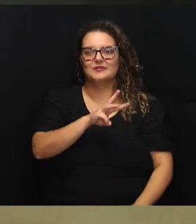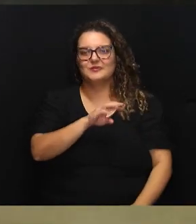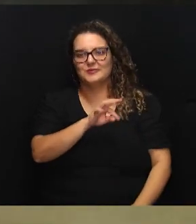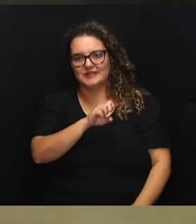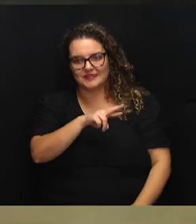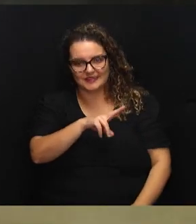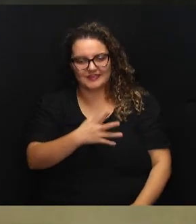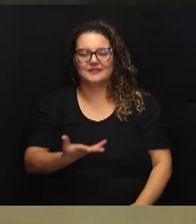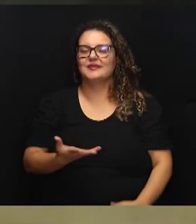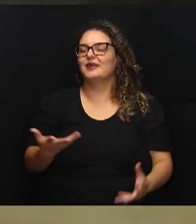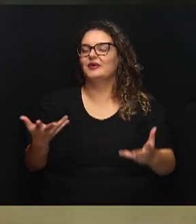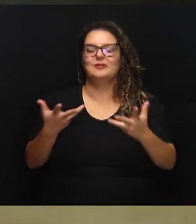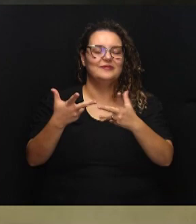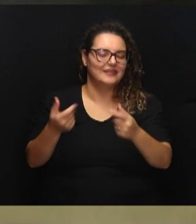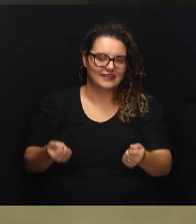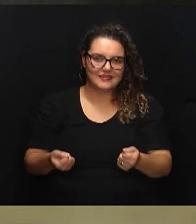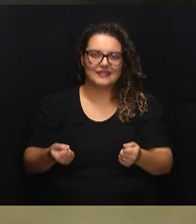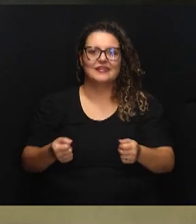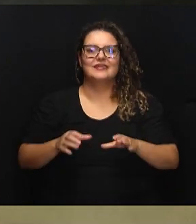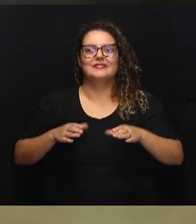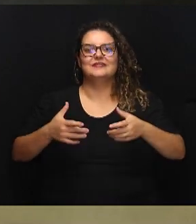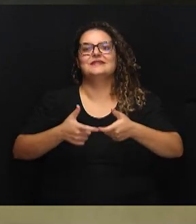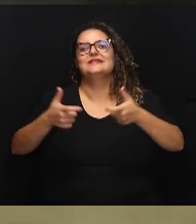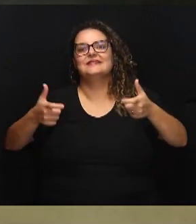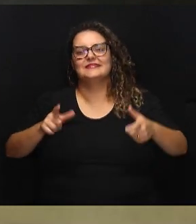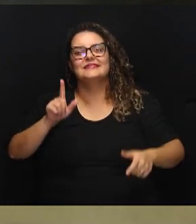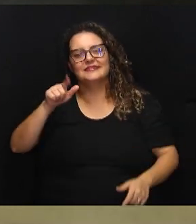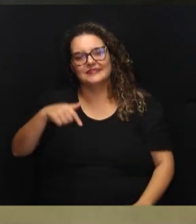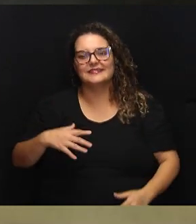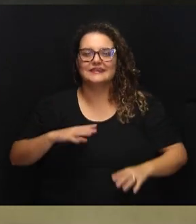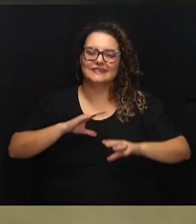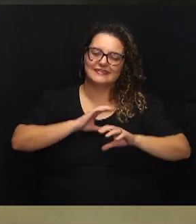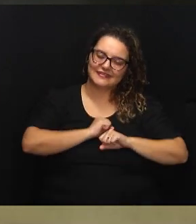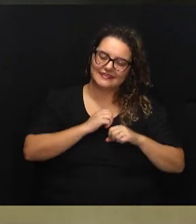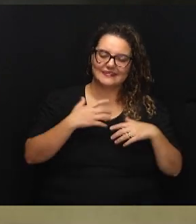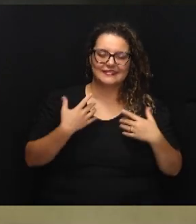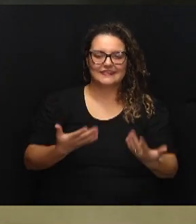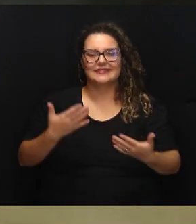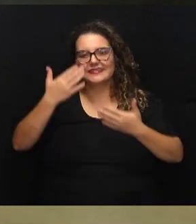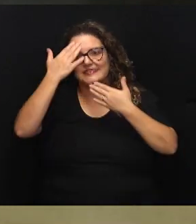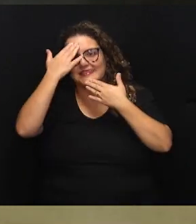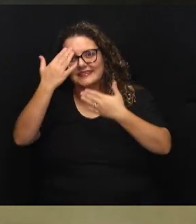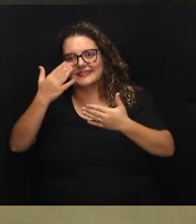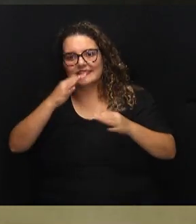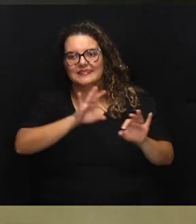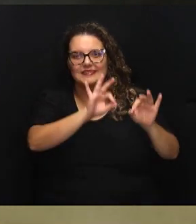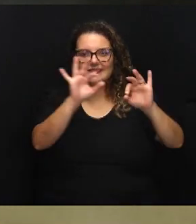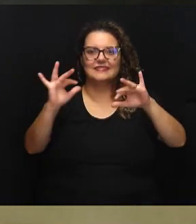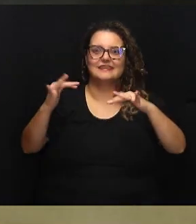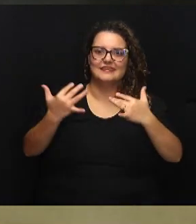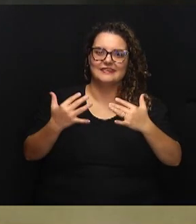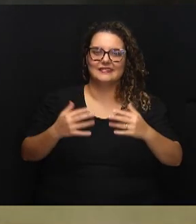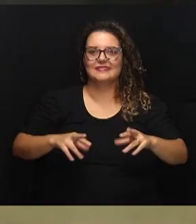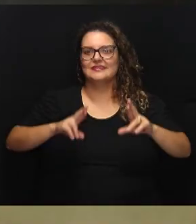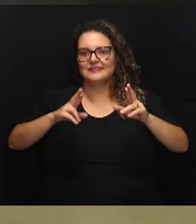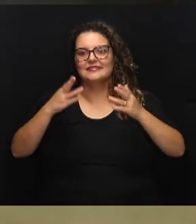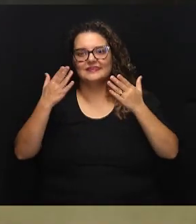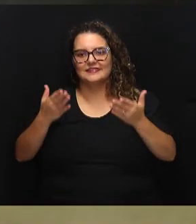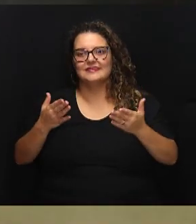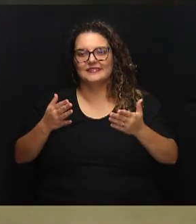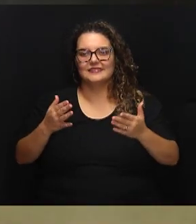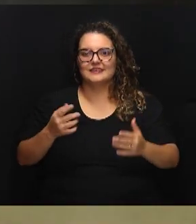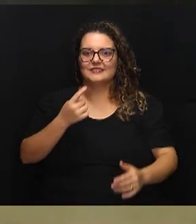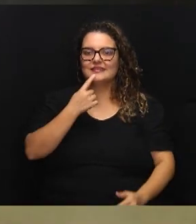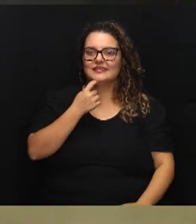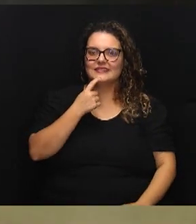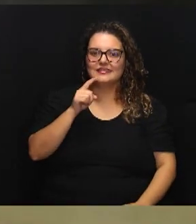é maravilhoso, é um time grande, é disso que a gente gosta. Eu agradeço a sua audiência, a sua companhia, desejo a você um